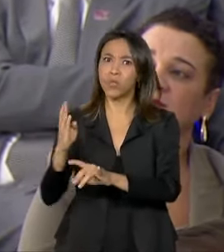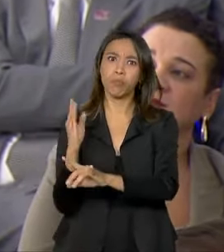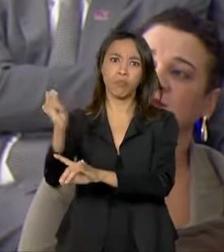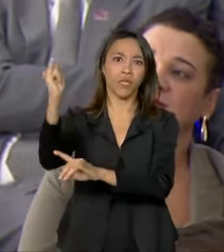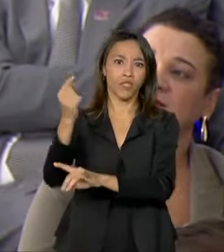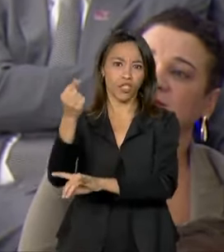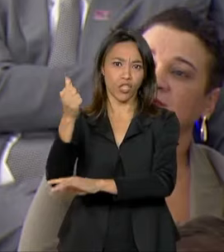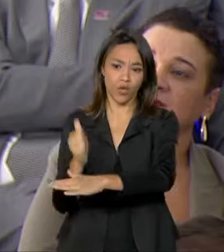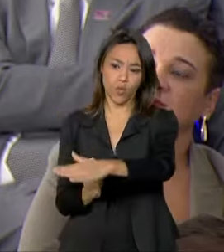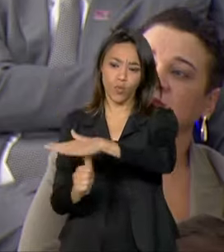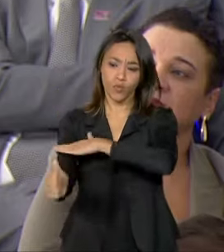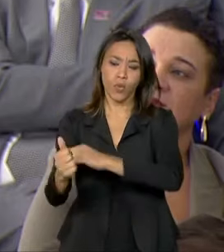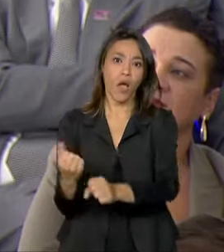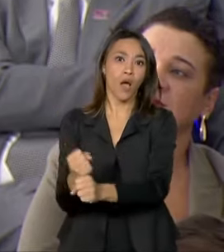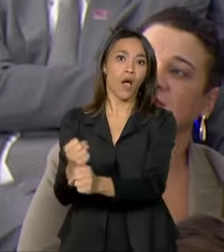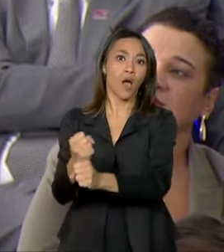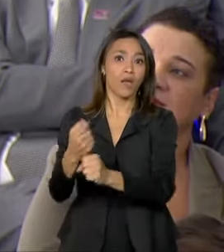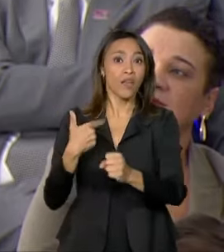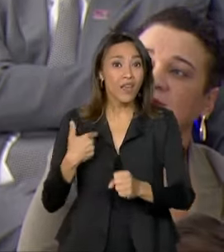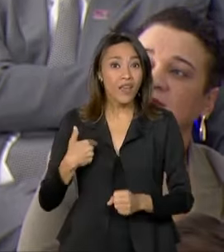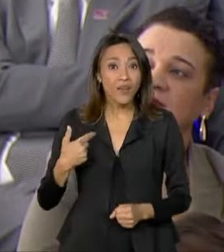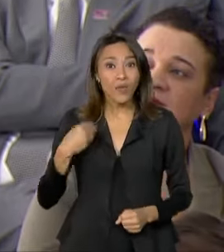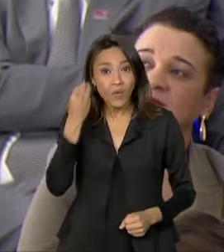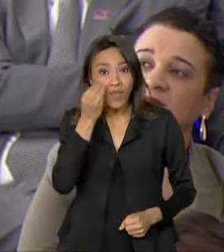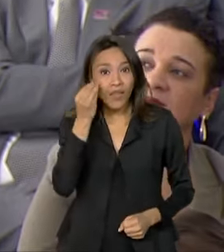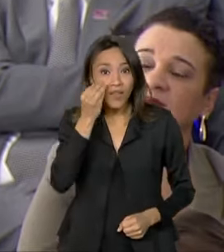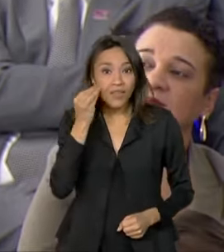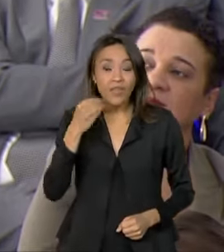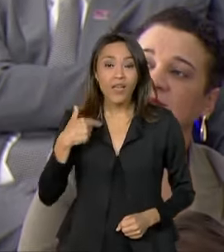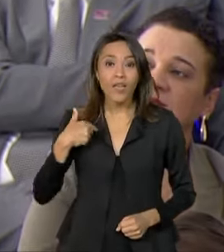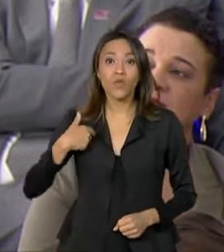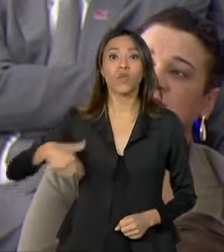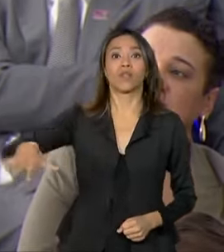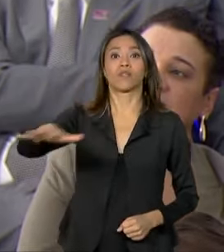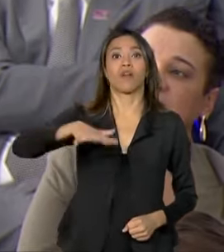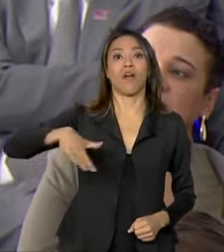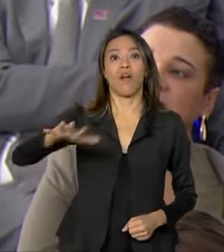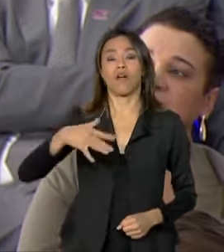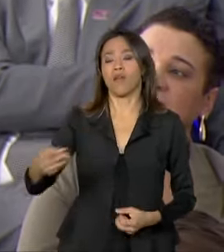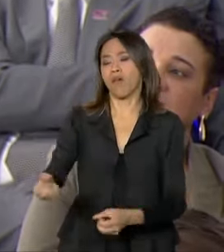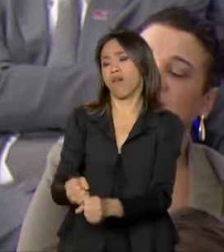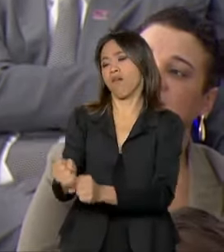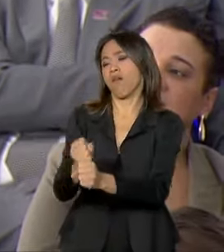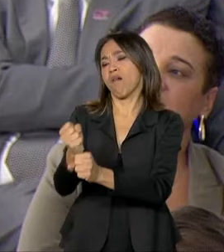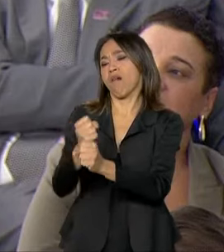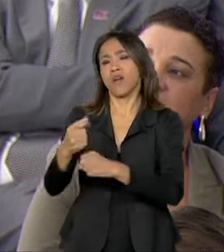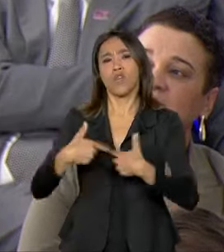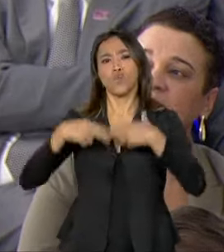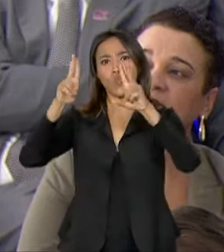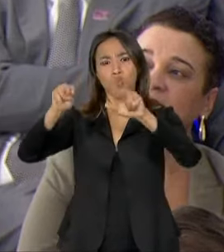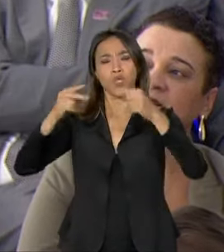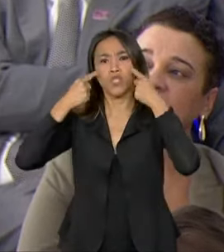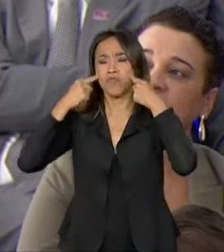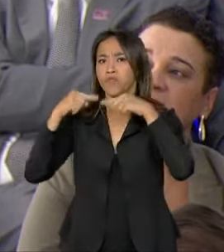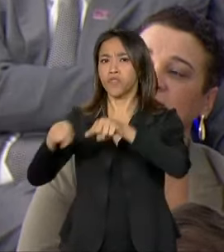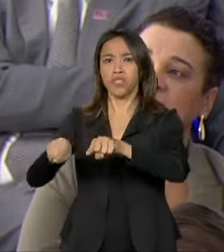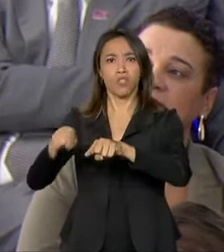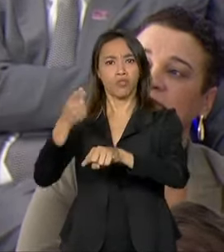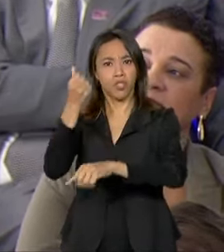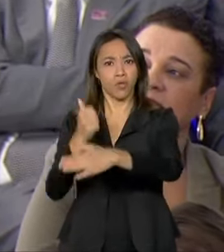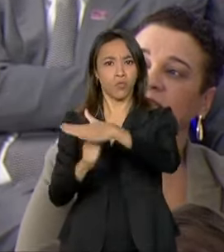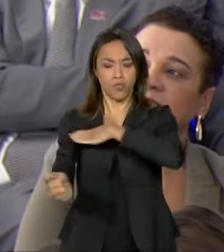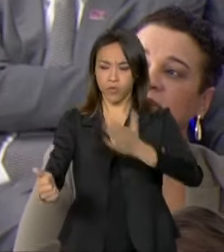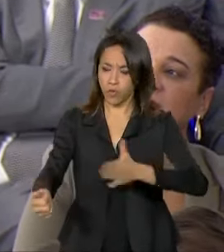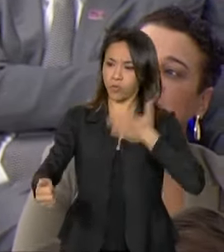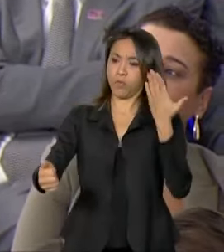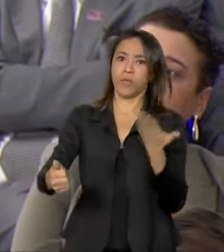área há muitas décadas e nunca tinha visto um anúncio de um investimento. Mas essa surpresa, nós fomos, essa semana fomos pegos de